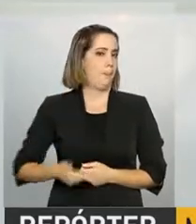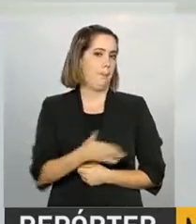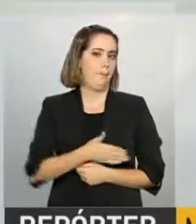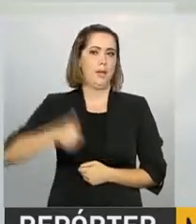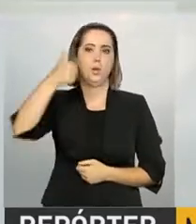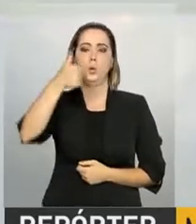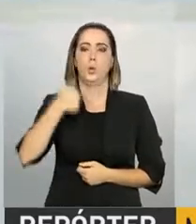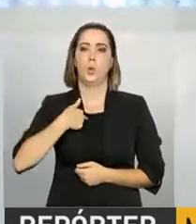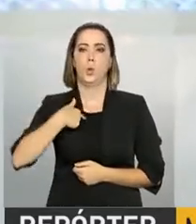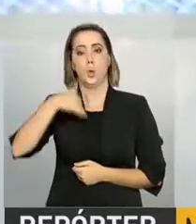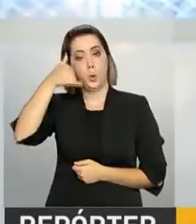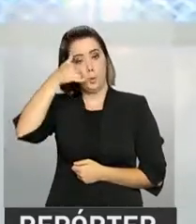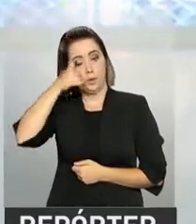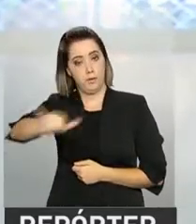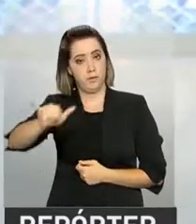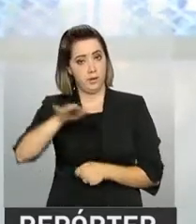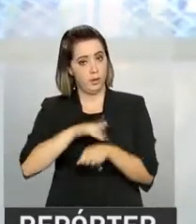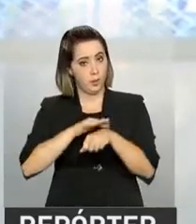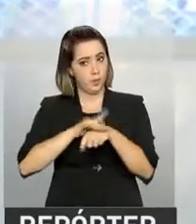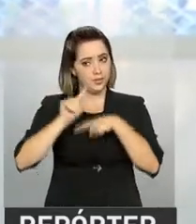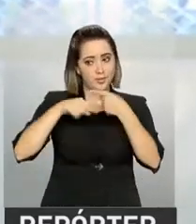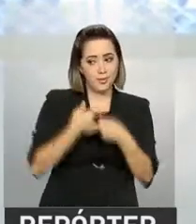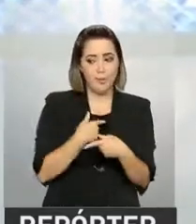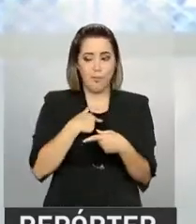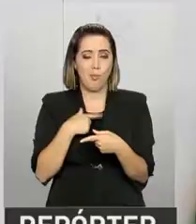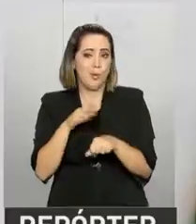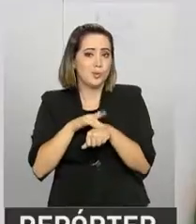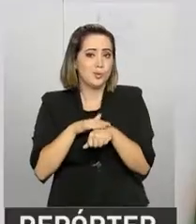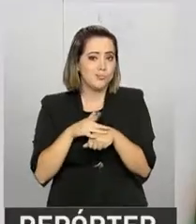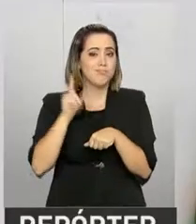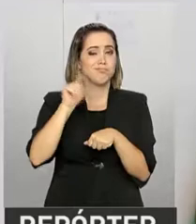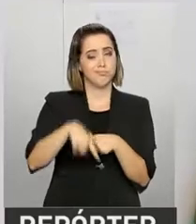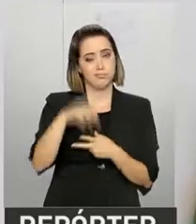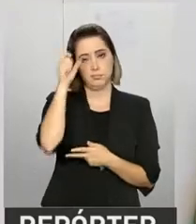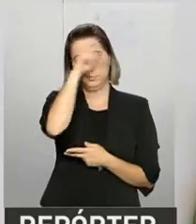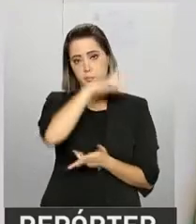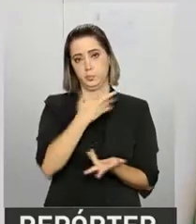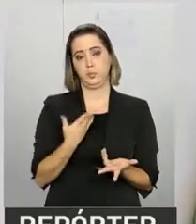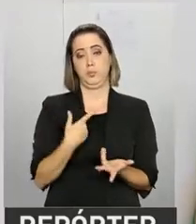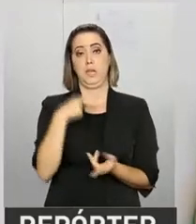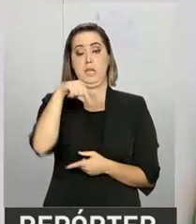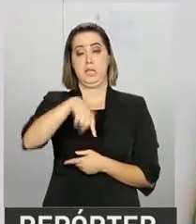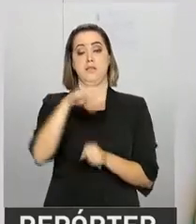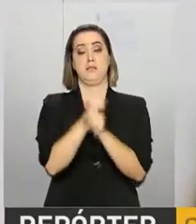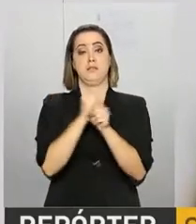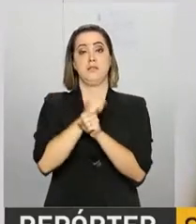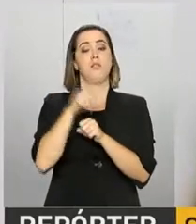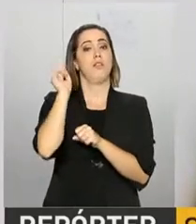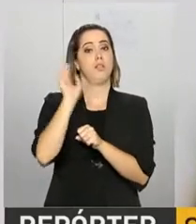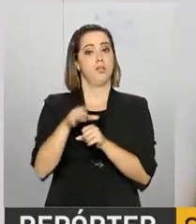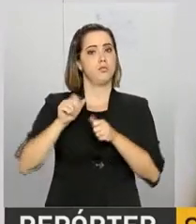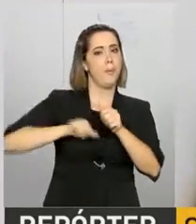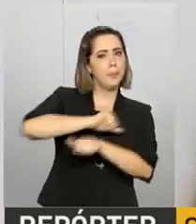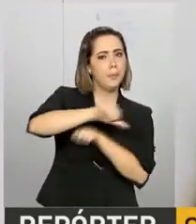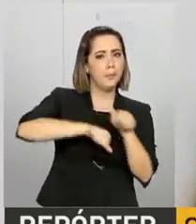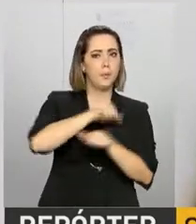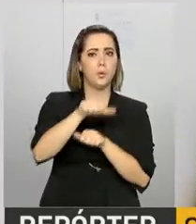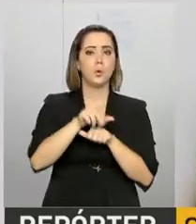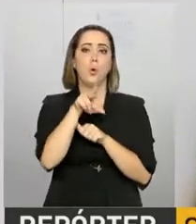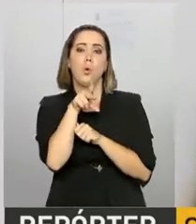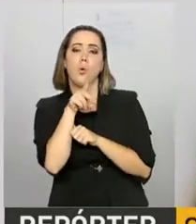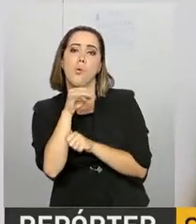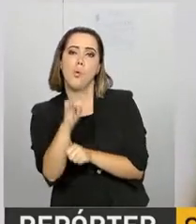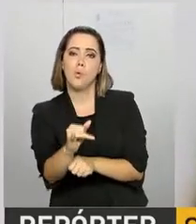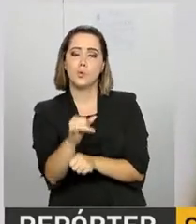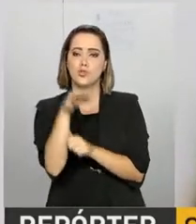que adoecer depois eu prejudicar, né? Em 2017, o Ministério da Saúde alterou o calendário nacional